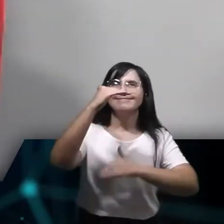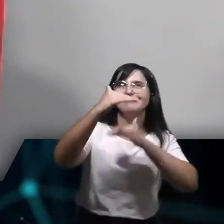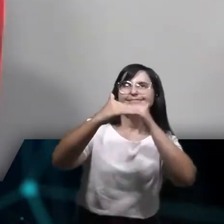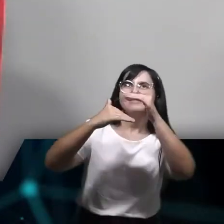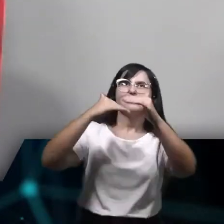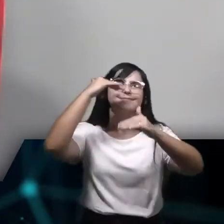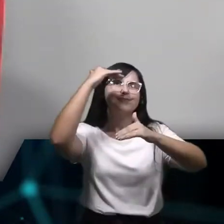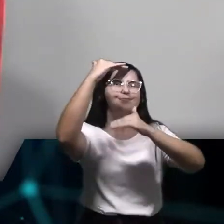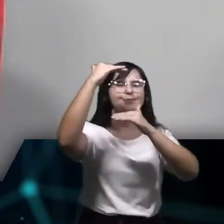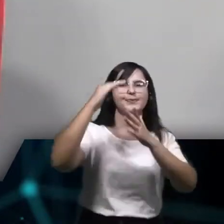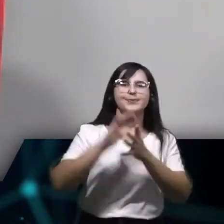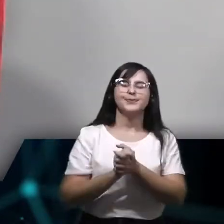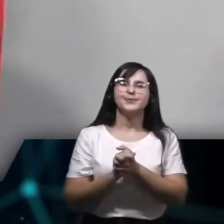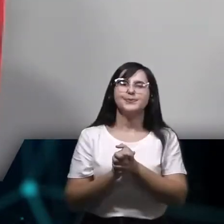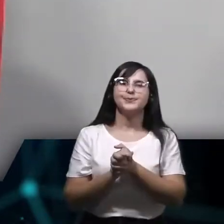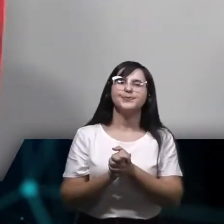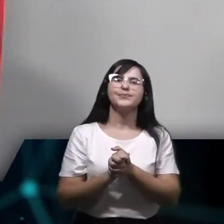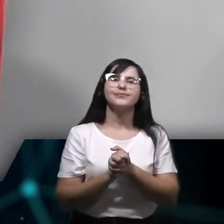Que interliga